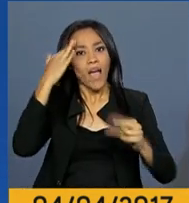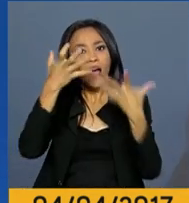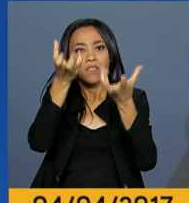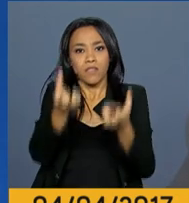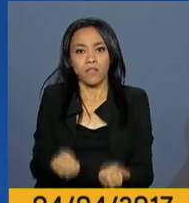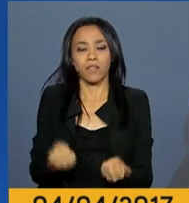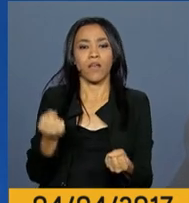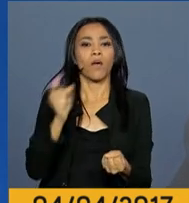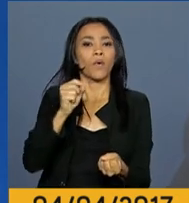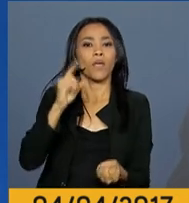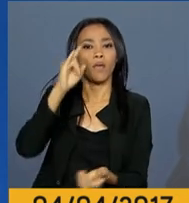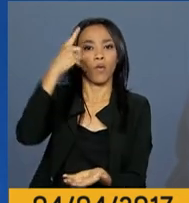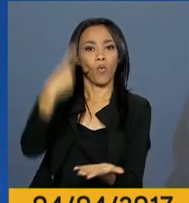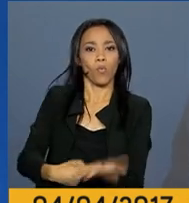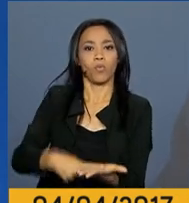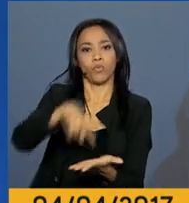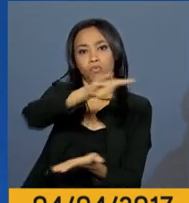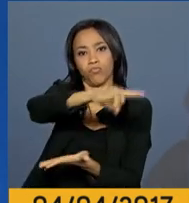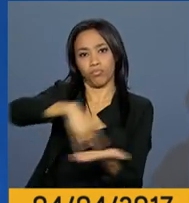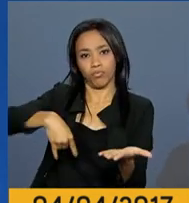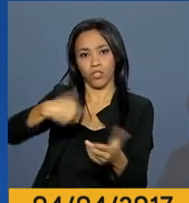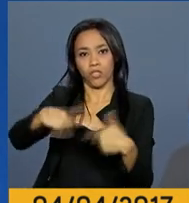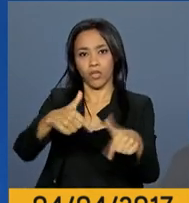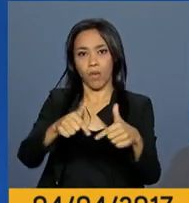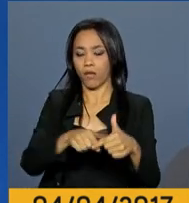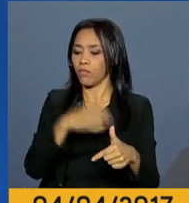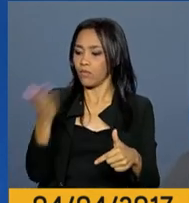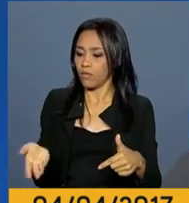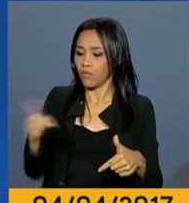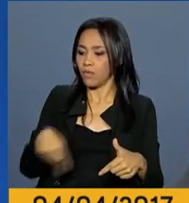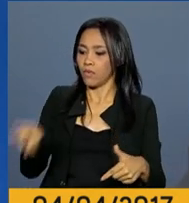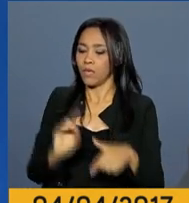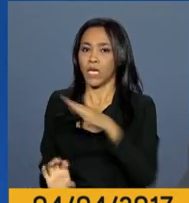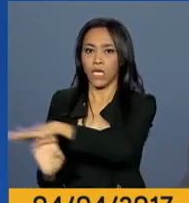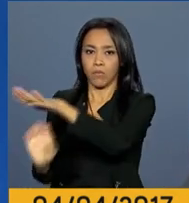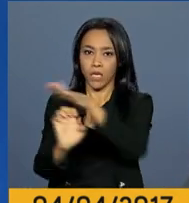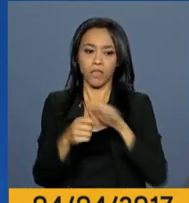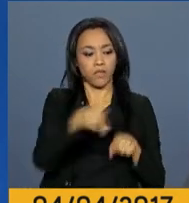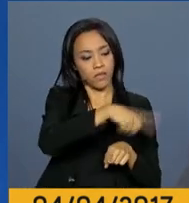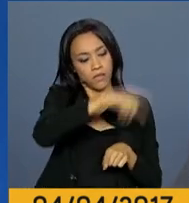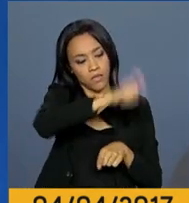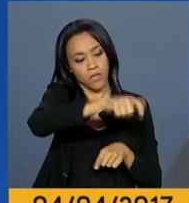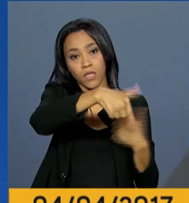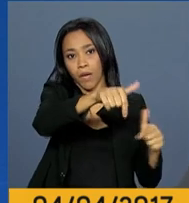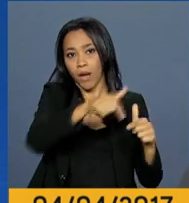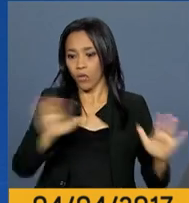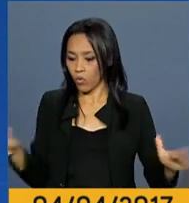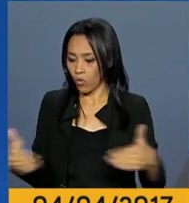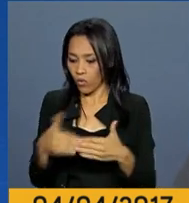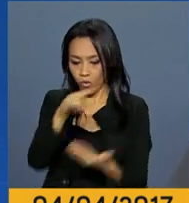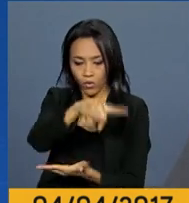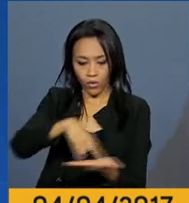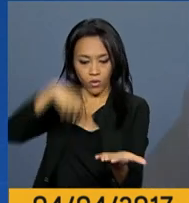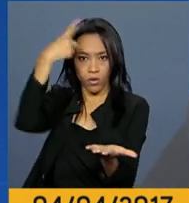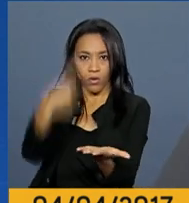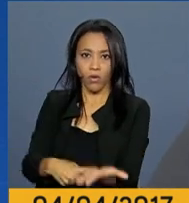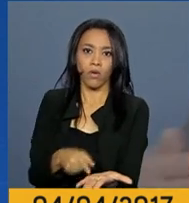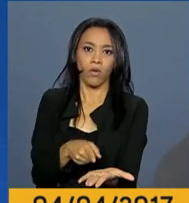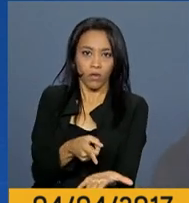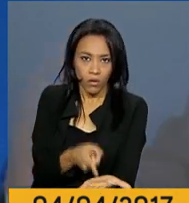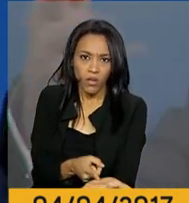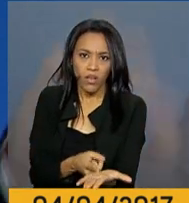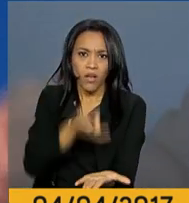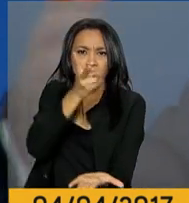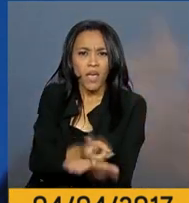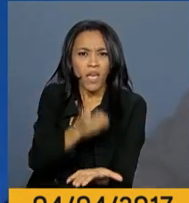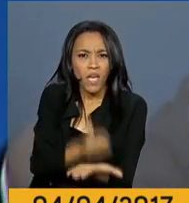acordos coletivos de trabalho. Ora bem, se a Constituinte disse isso, não significa que uma convenção coletiva vai repetir os